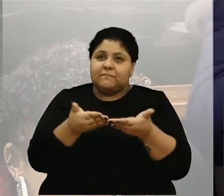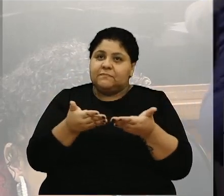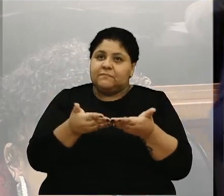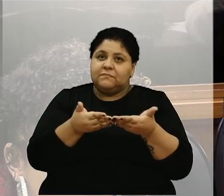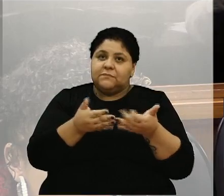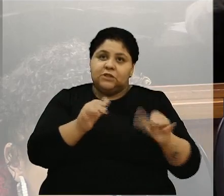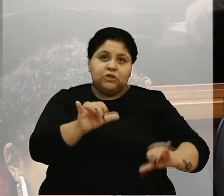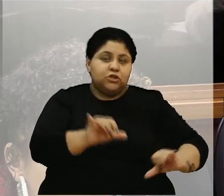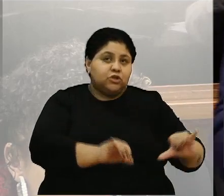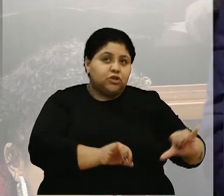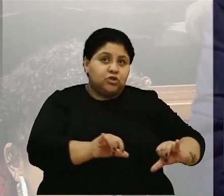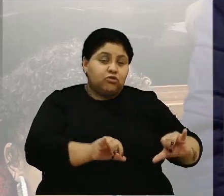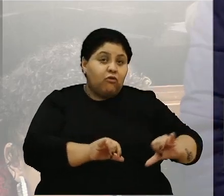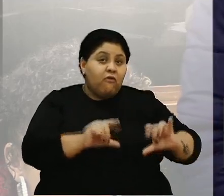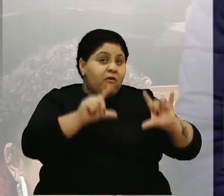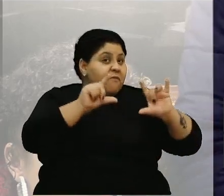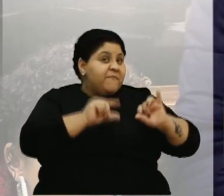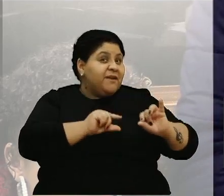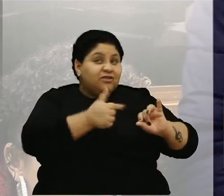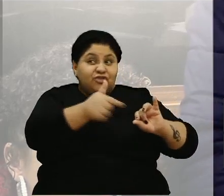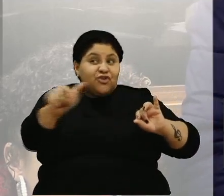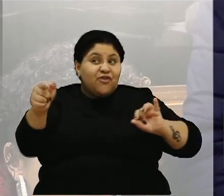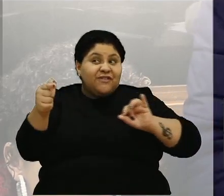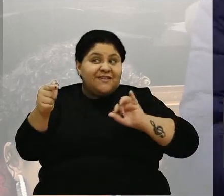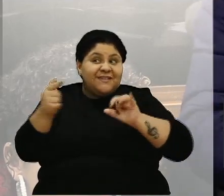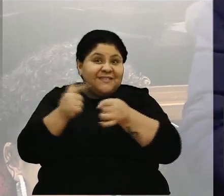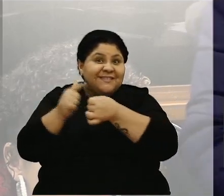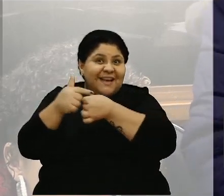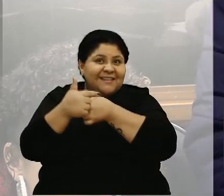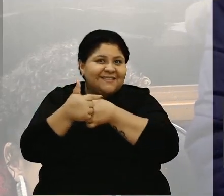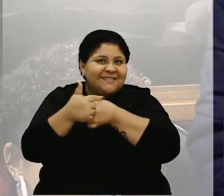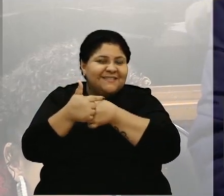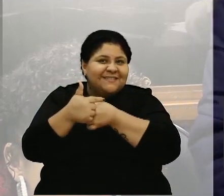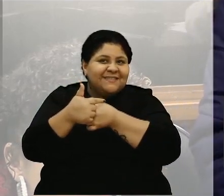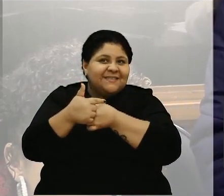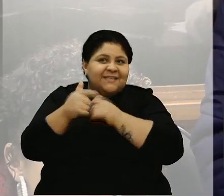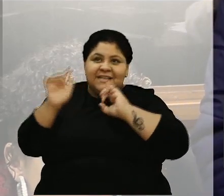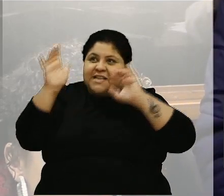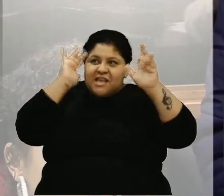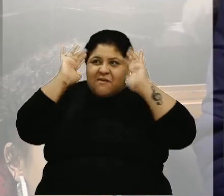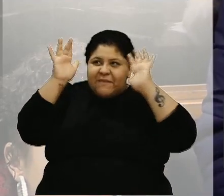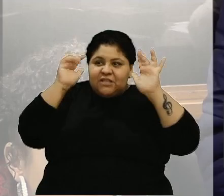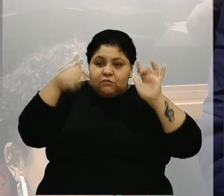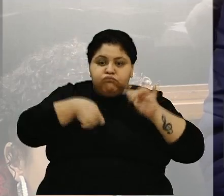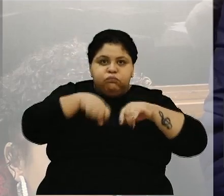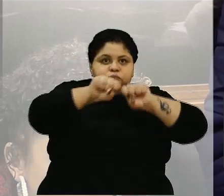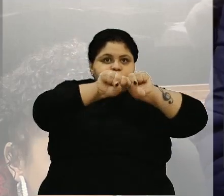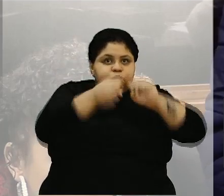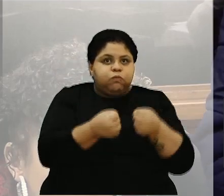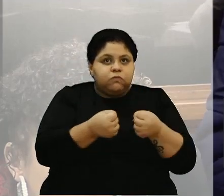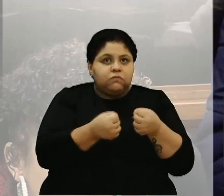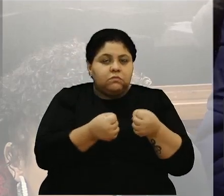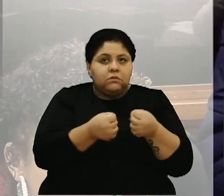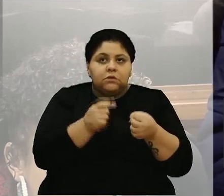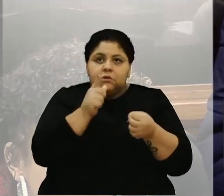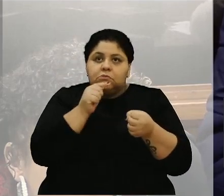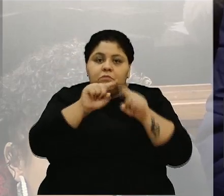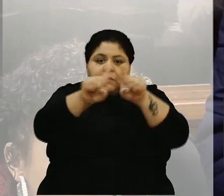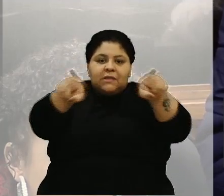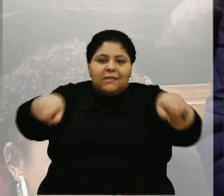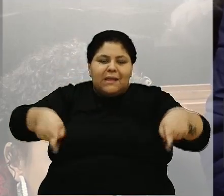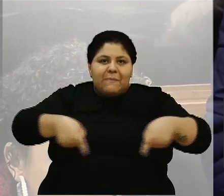sofre muito menos que várias outras. Mas o senhor imagina se tivesse ocorrido o rompimento da barragem São